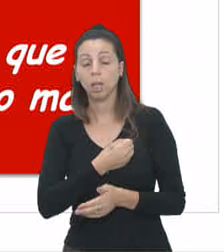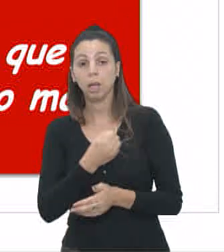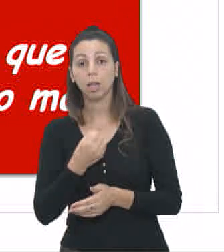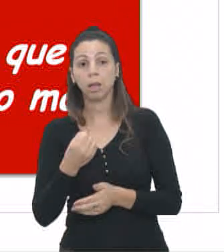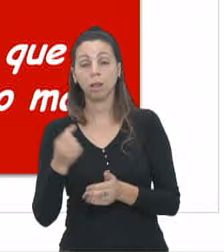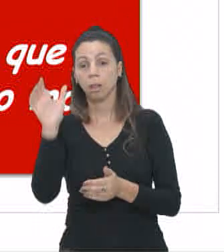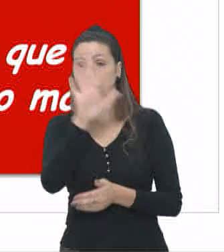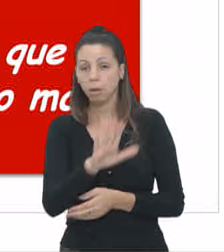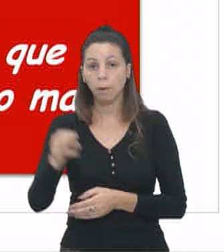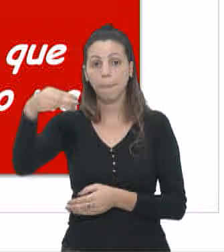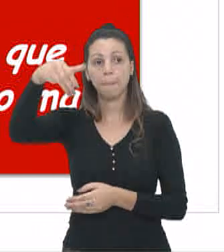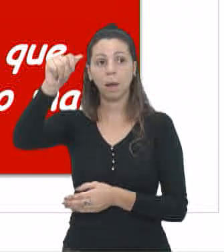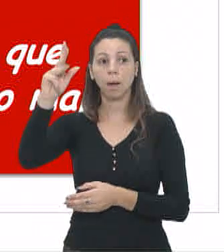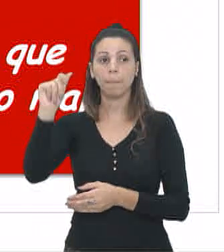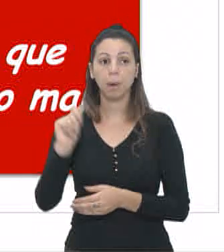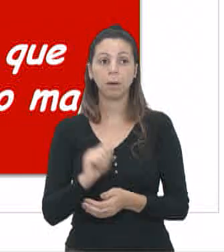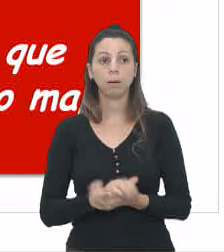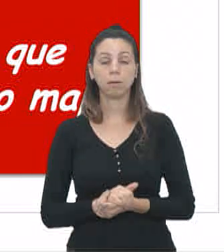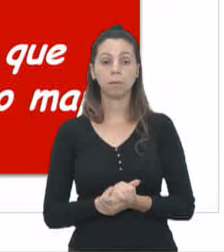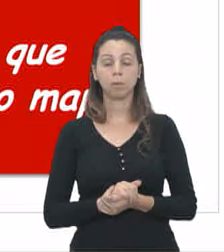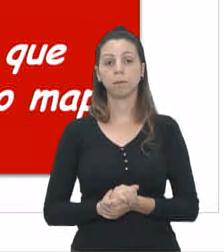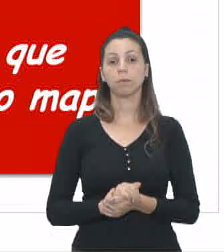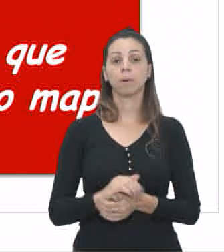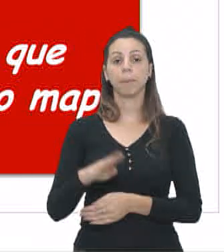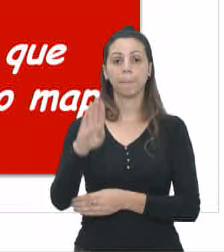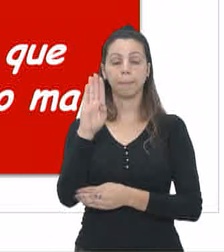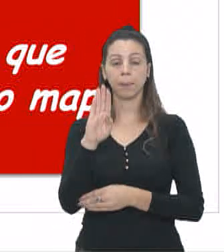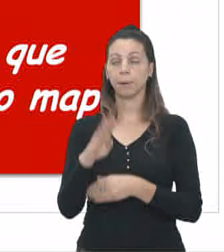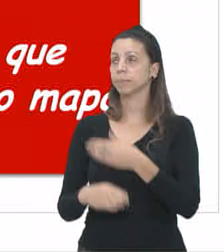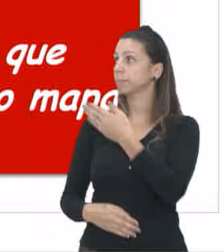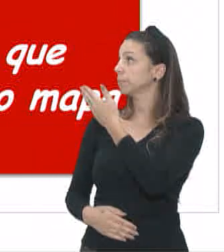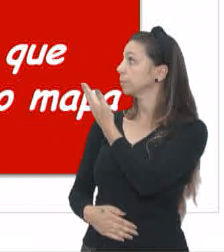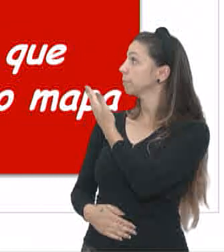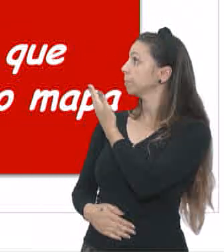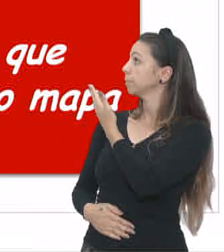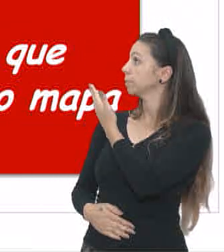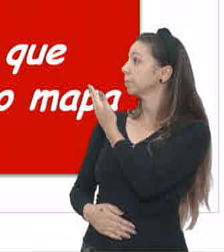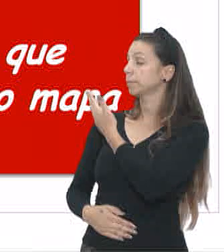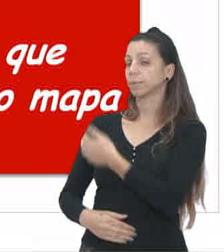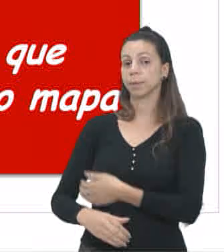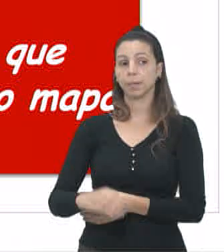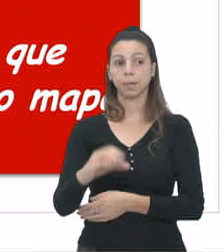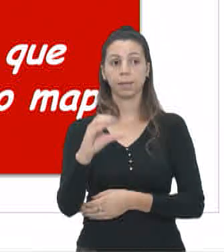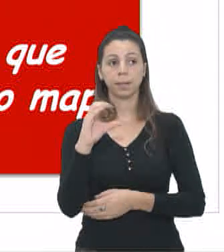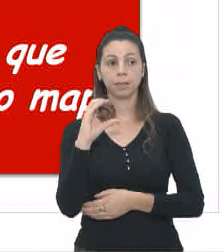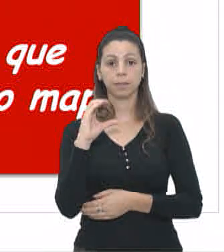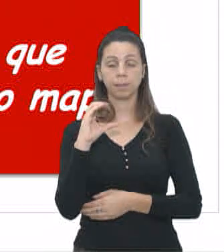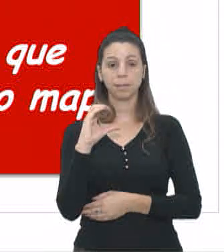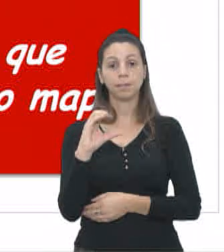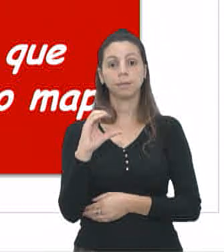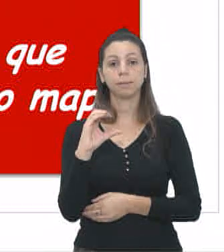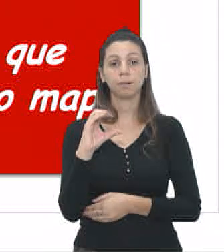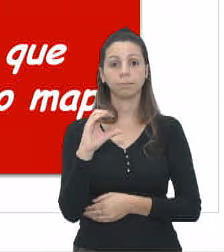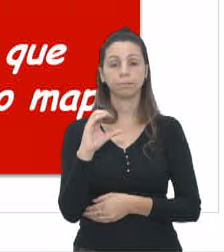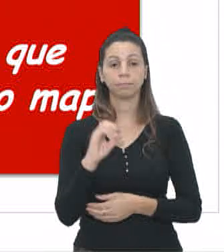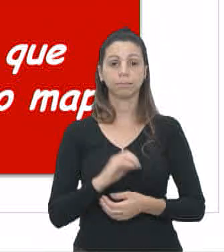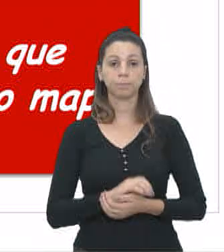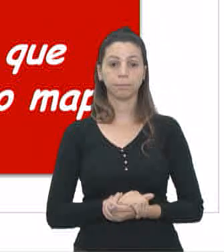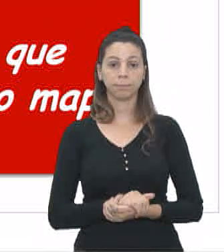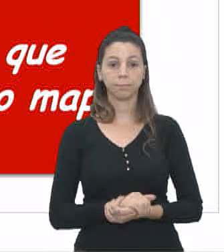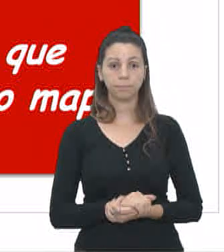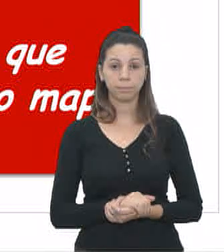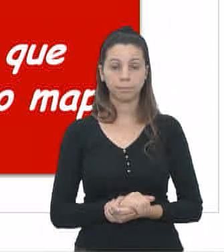a orientação correta do mapa. Ou escalas cartográficas são ferramentas que relacionam a distância real com a distância no